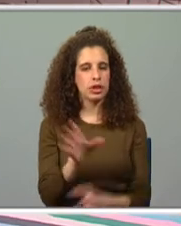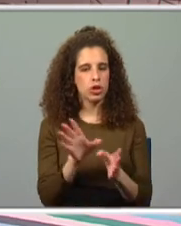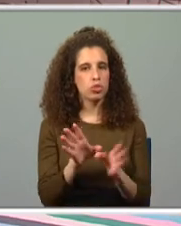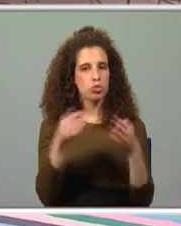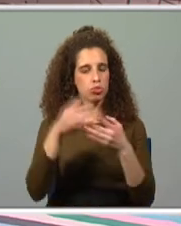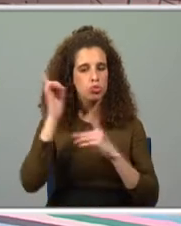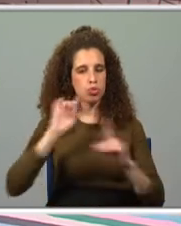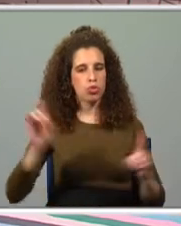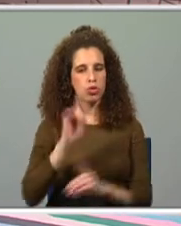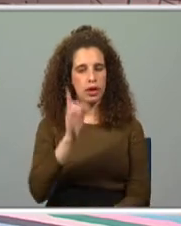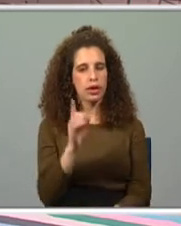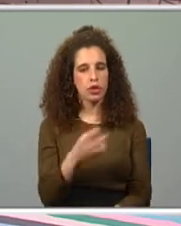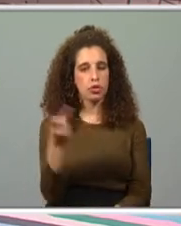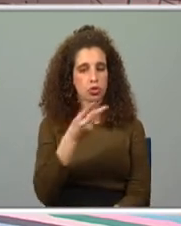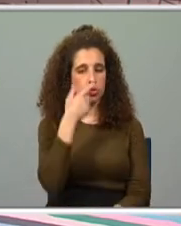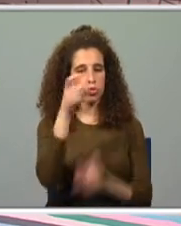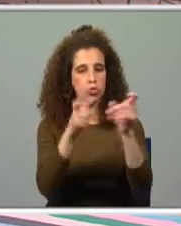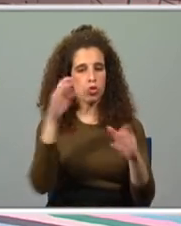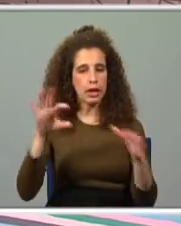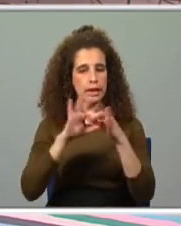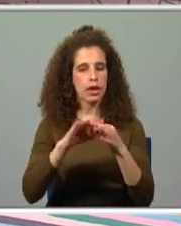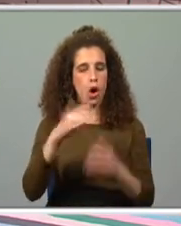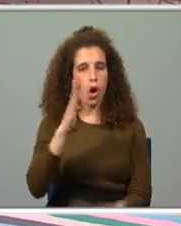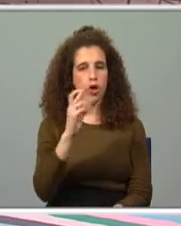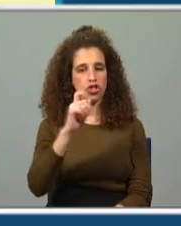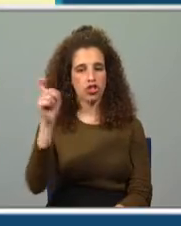aqui... são duas pessoas ligadas muito ao jazz.